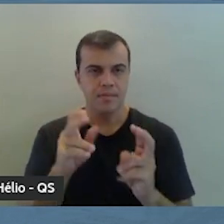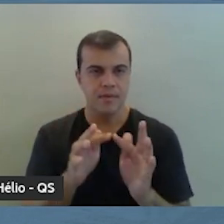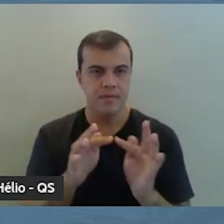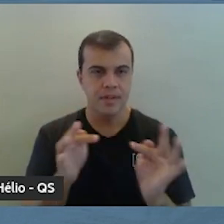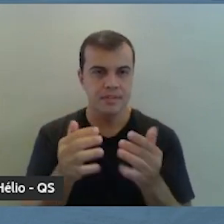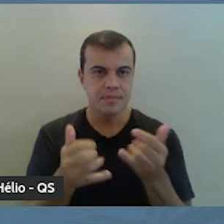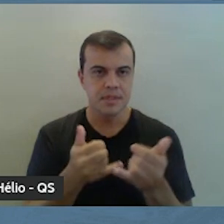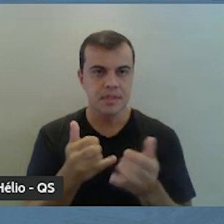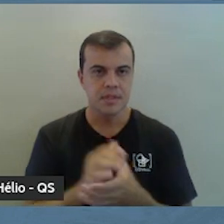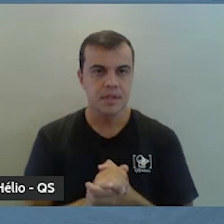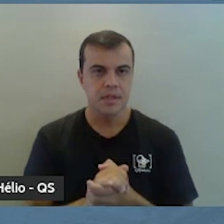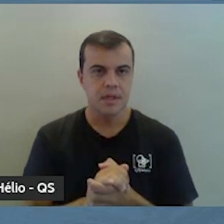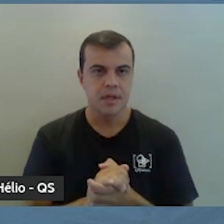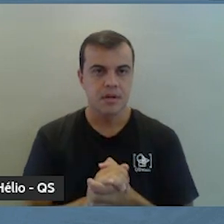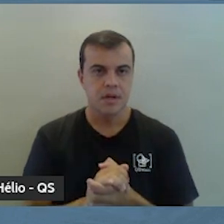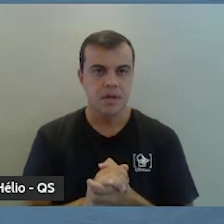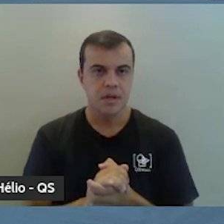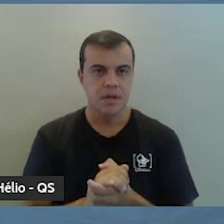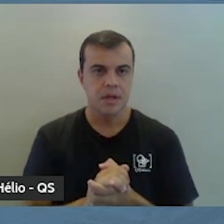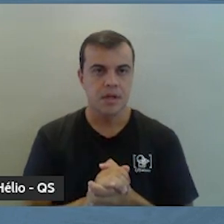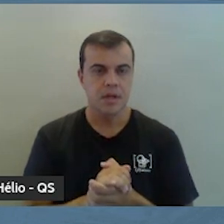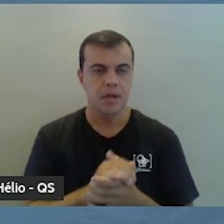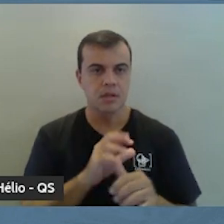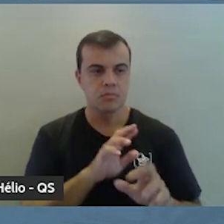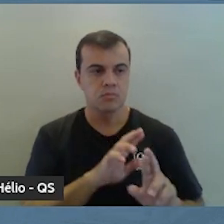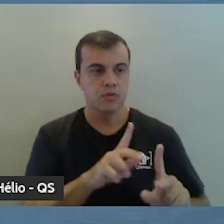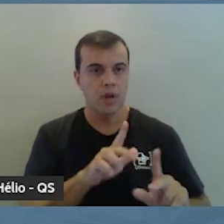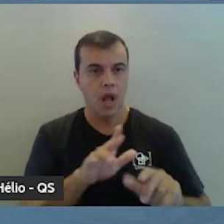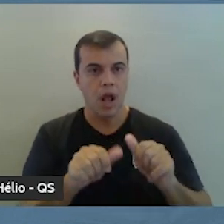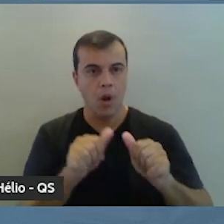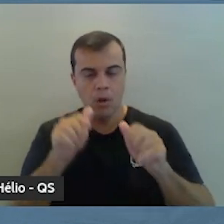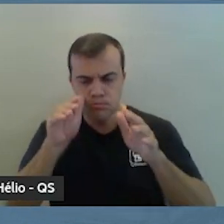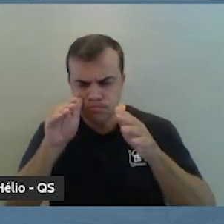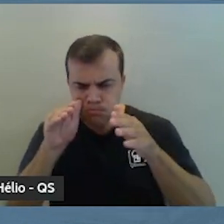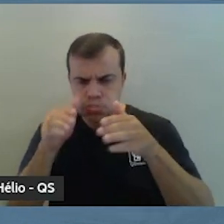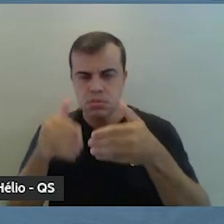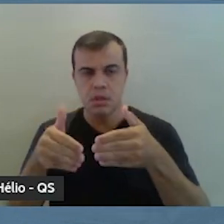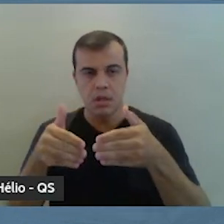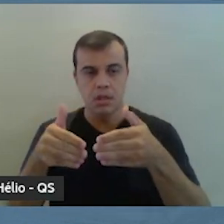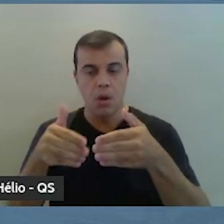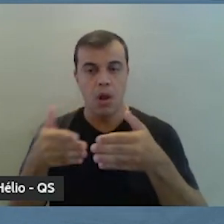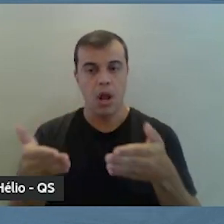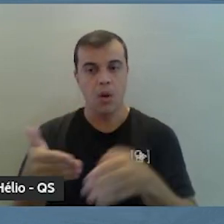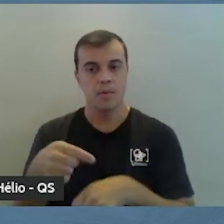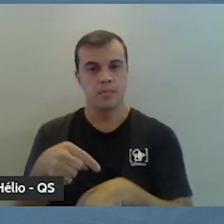brincadeira, a ruptura agora é a imersão. Nesse momento,